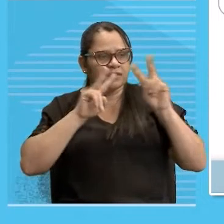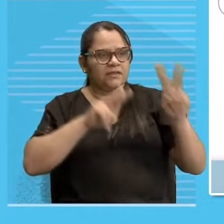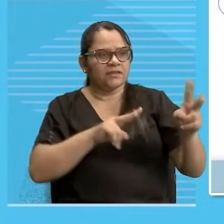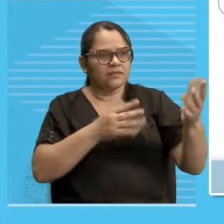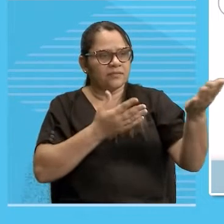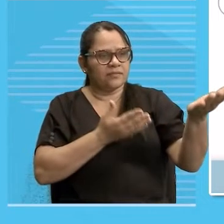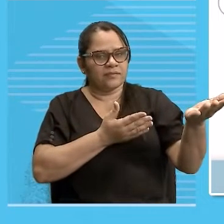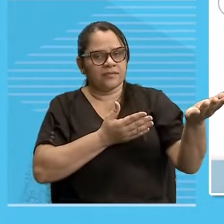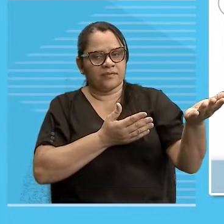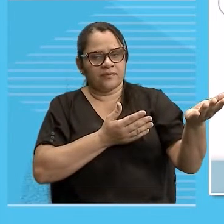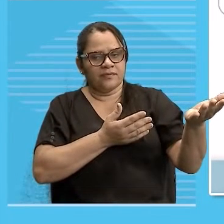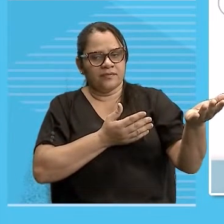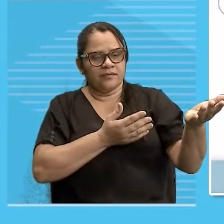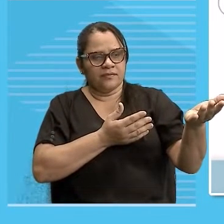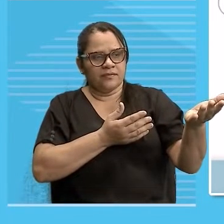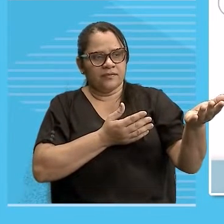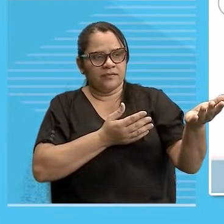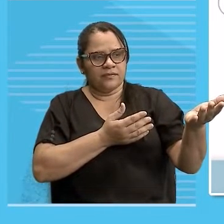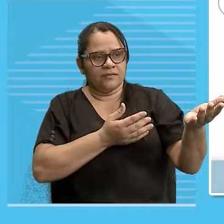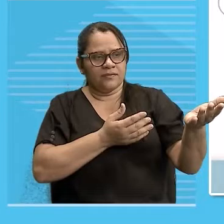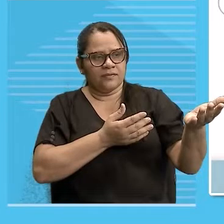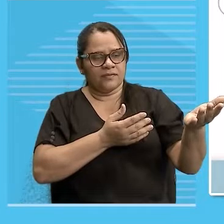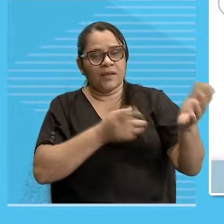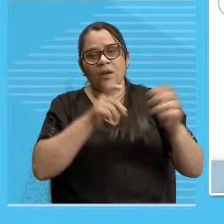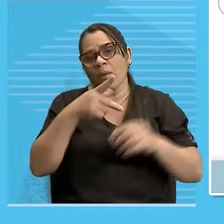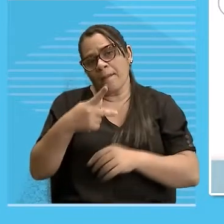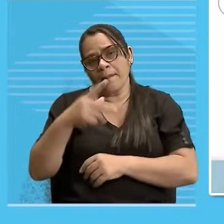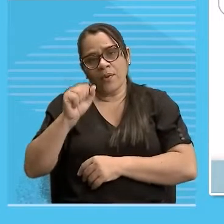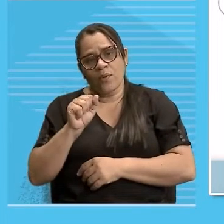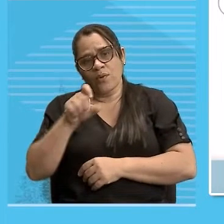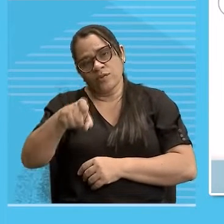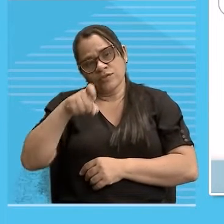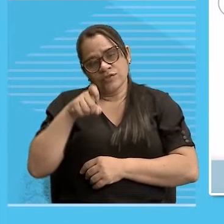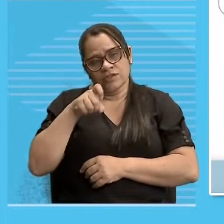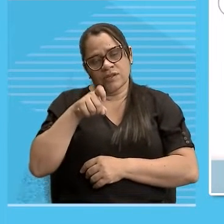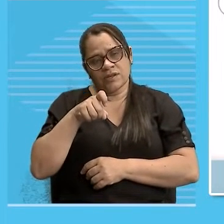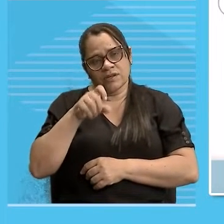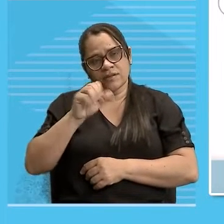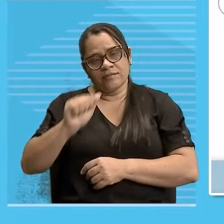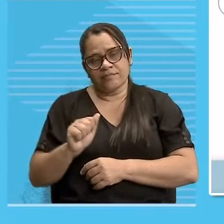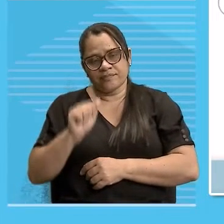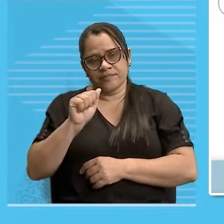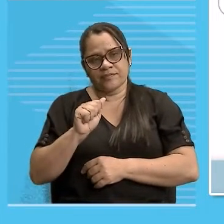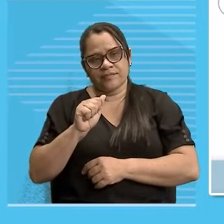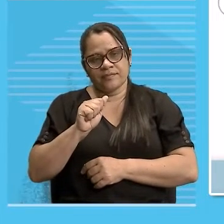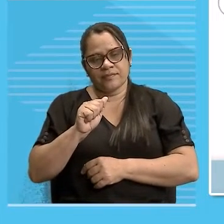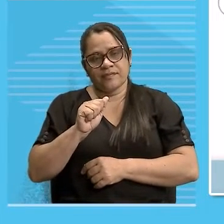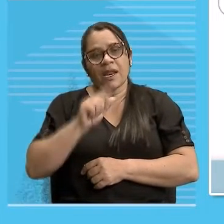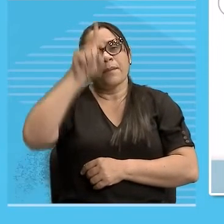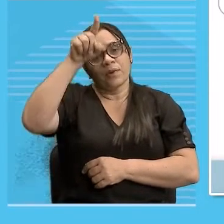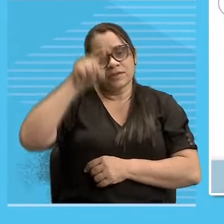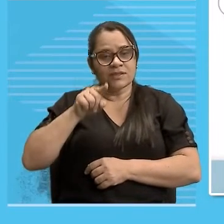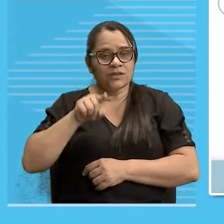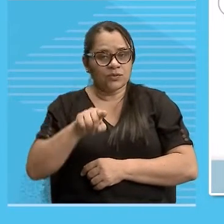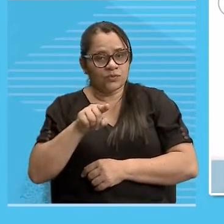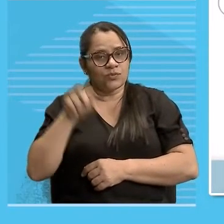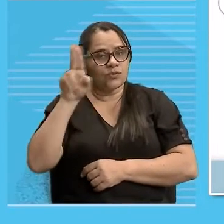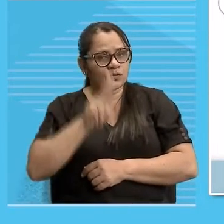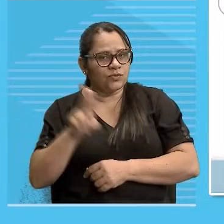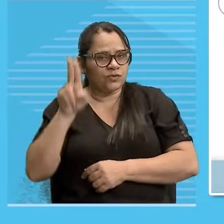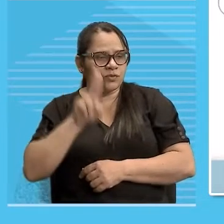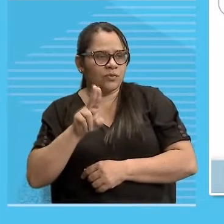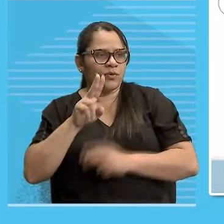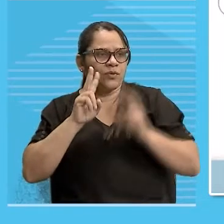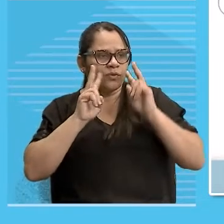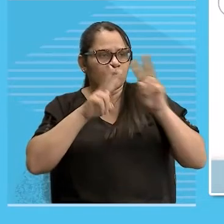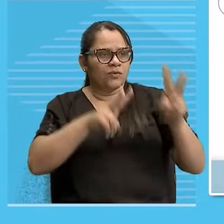Stark. Esse poxa deveria ter sido seguido de um ponto de exclamação, ficaria mais interessante. Mas a gente sabe também